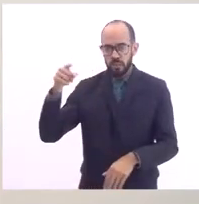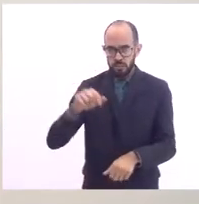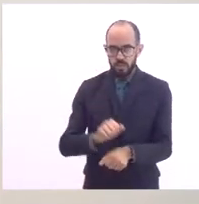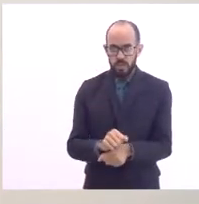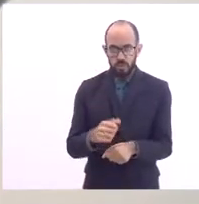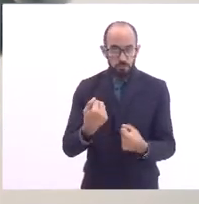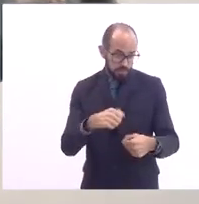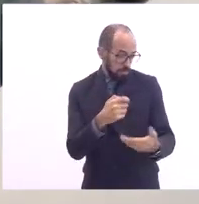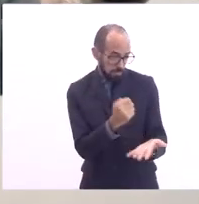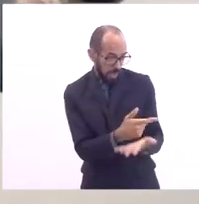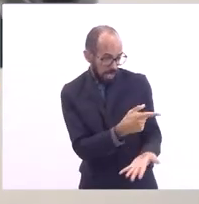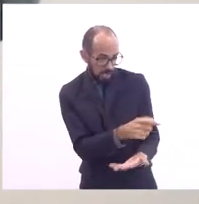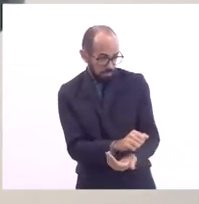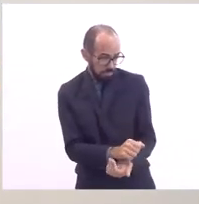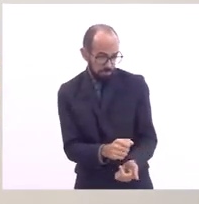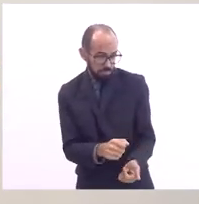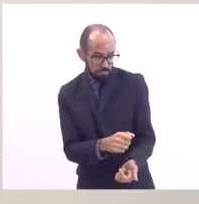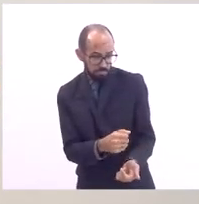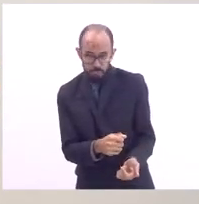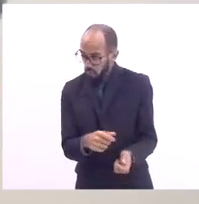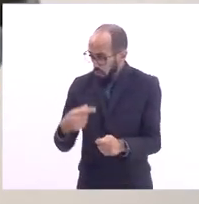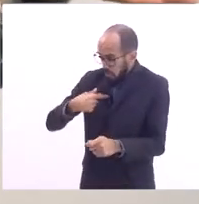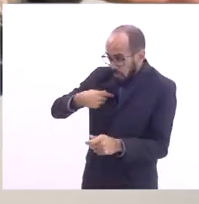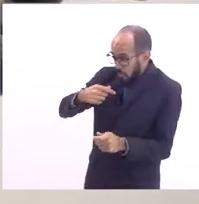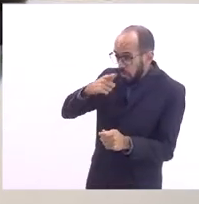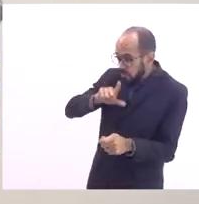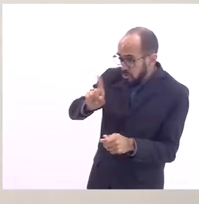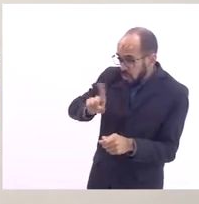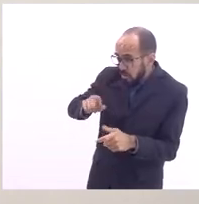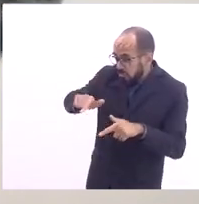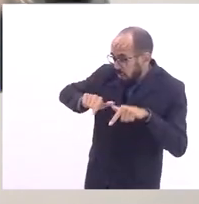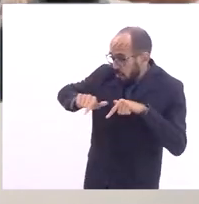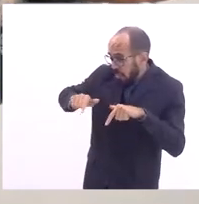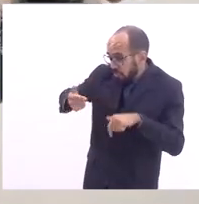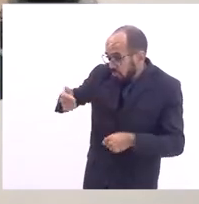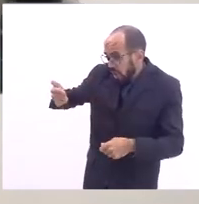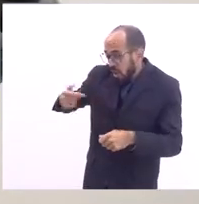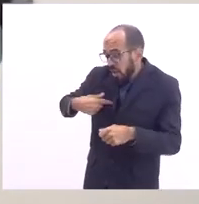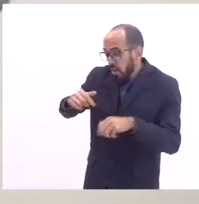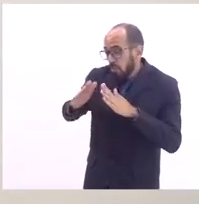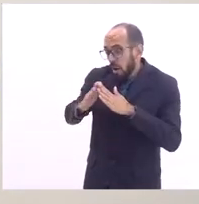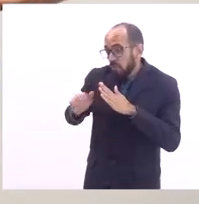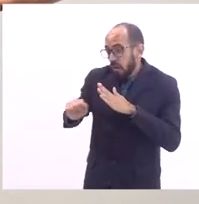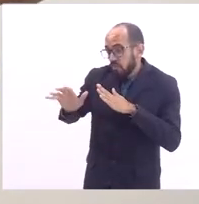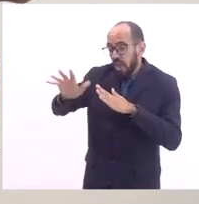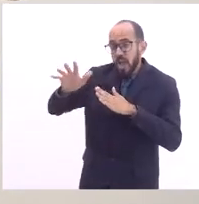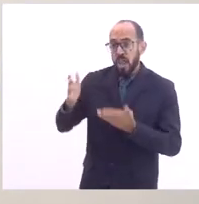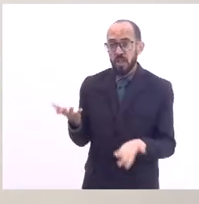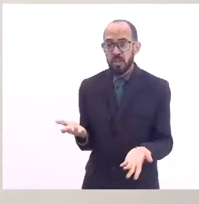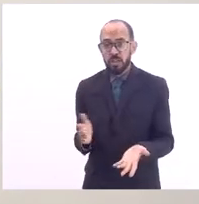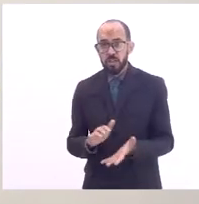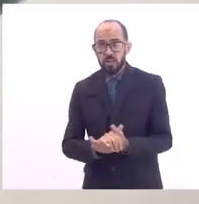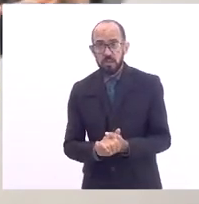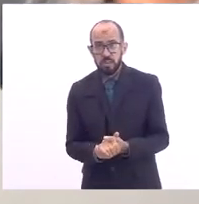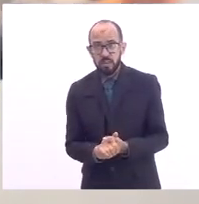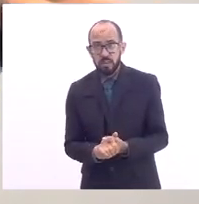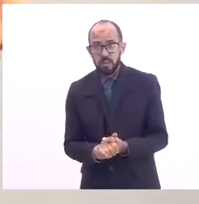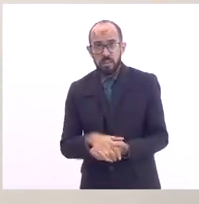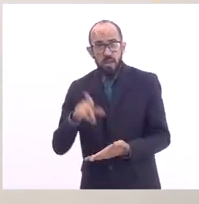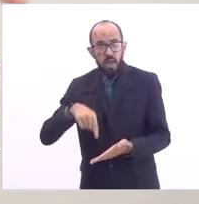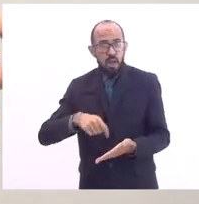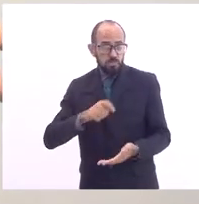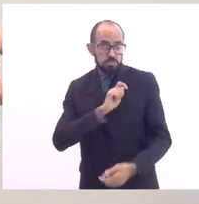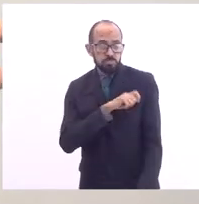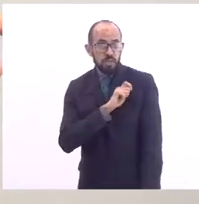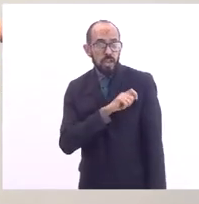pagar. Como é que eu vou pagar a conta de R$ 1.000? Eu não tenho condições, eu estou desempregado, eu moro em comunidade, entendeu? É um massacre isso,